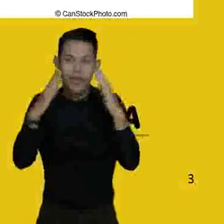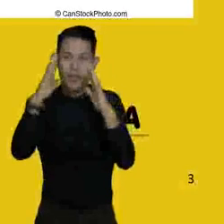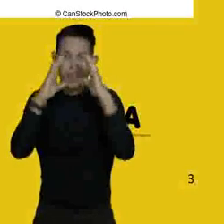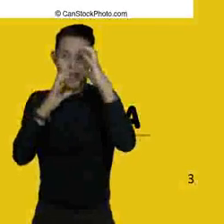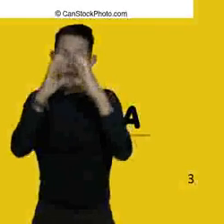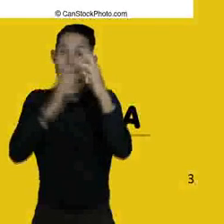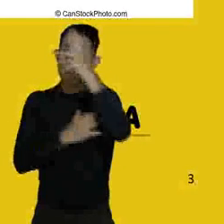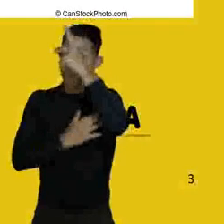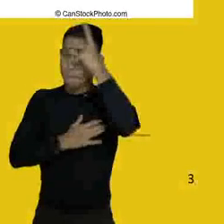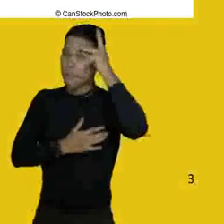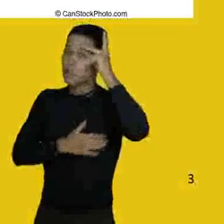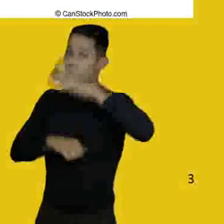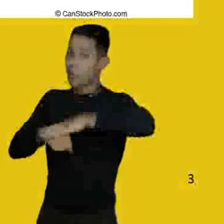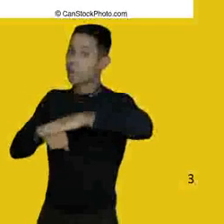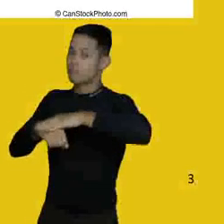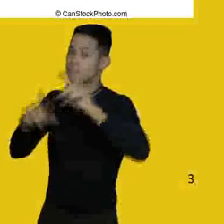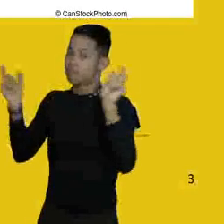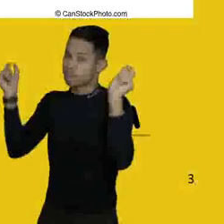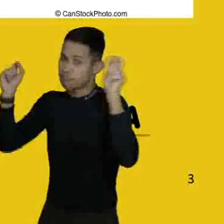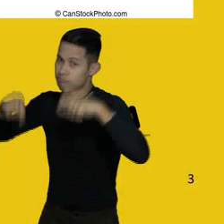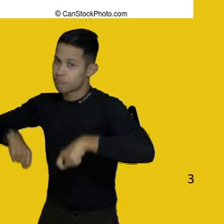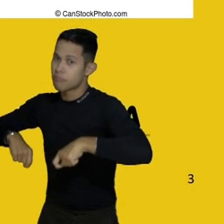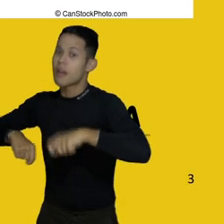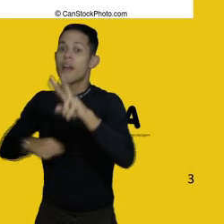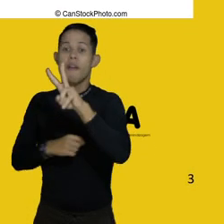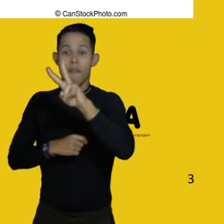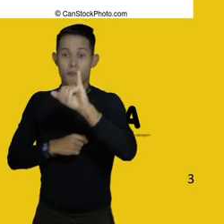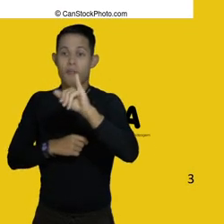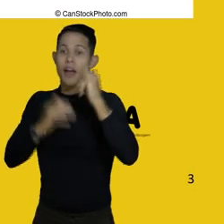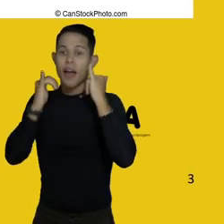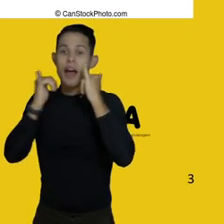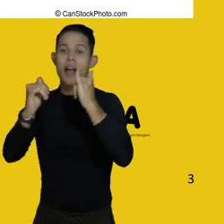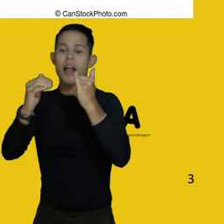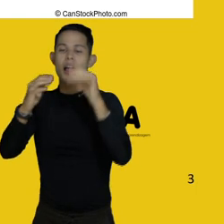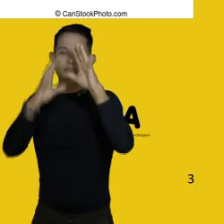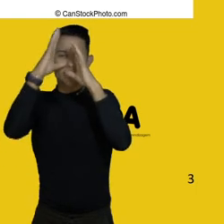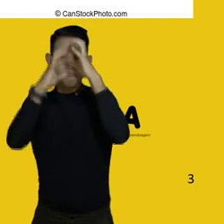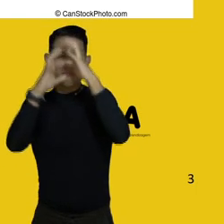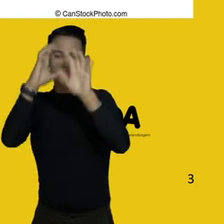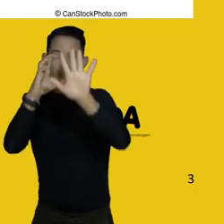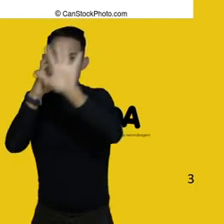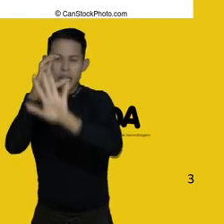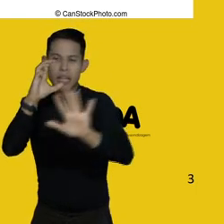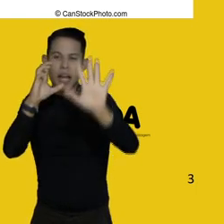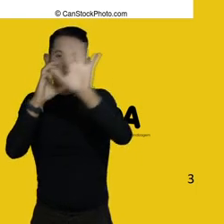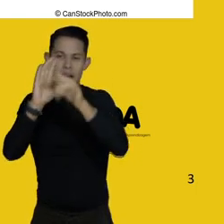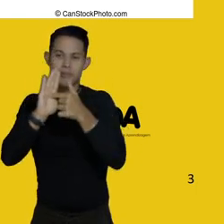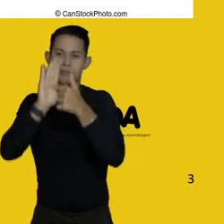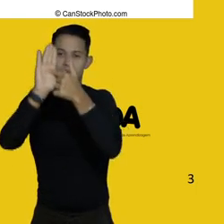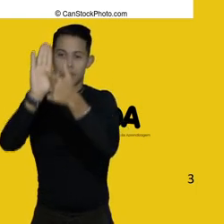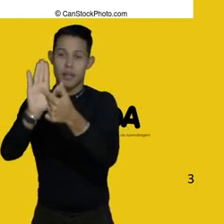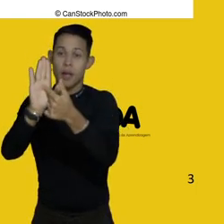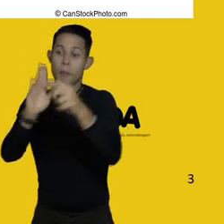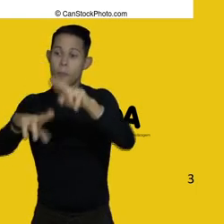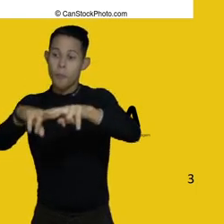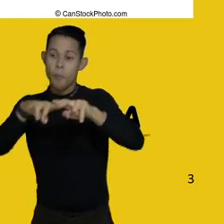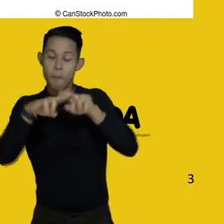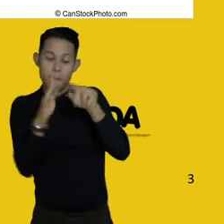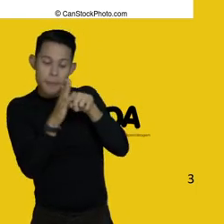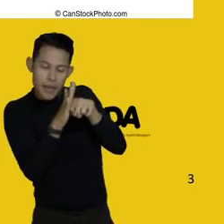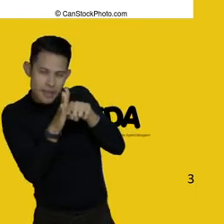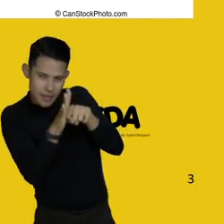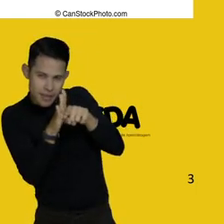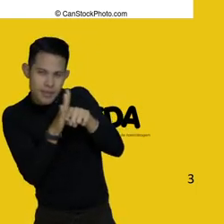competências as áreas eh vão acender mais rapidamente né E com essa pesquisa também eles estão vendo